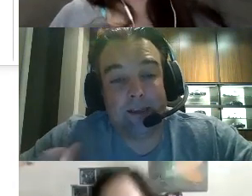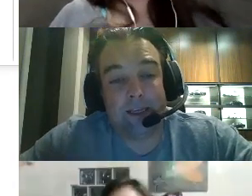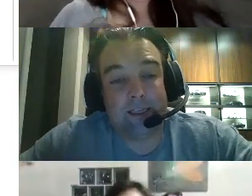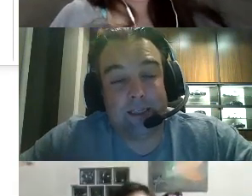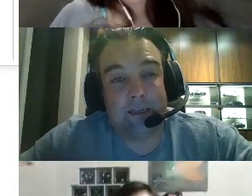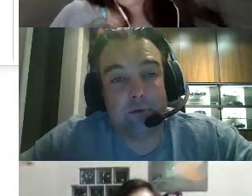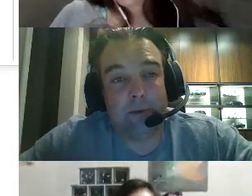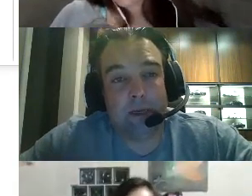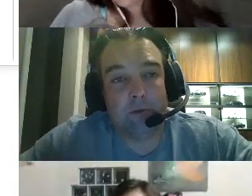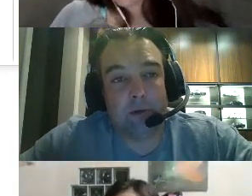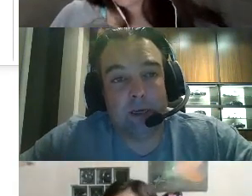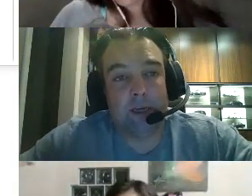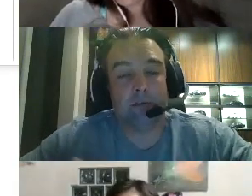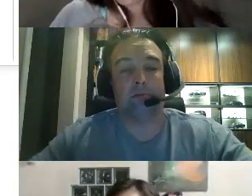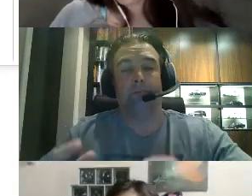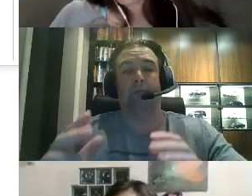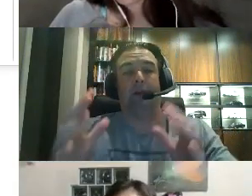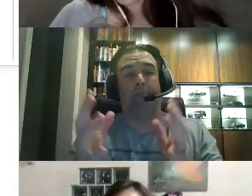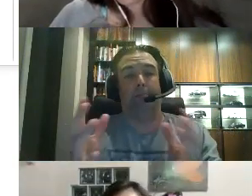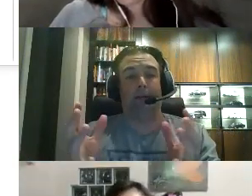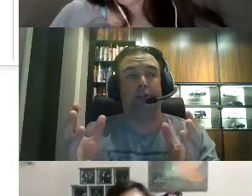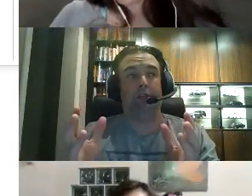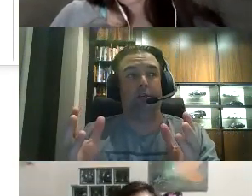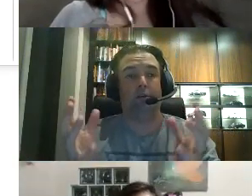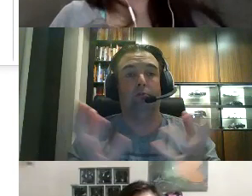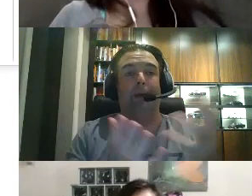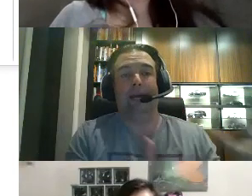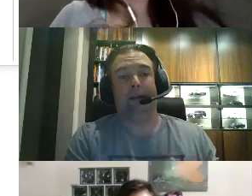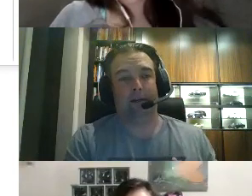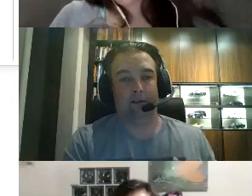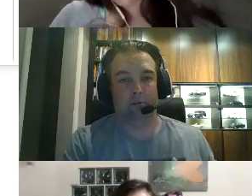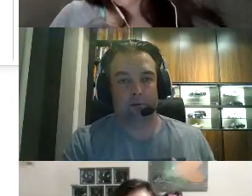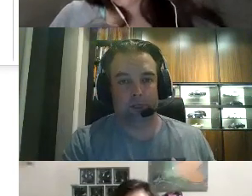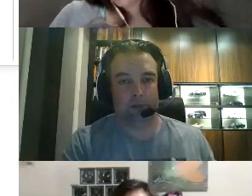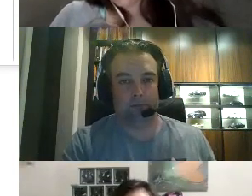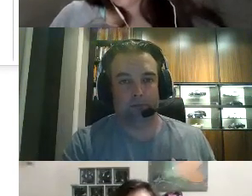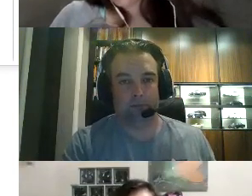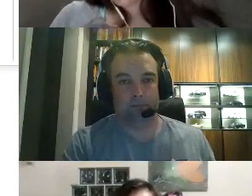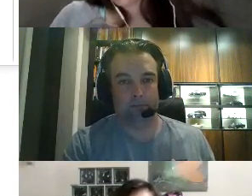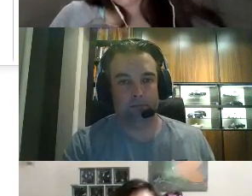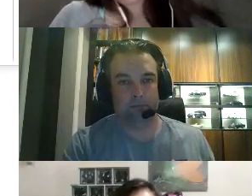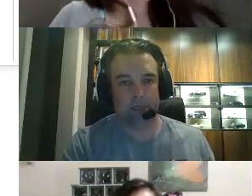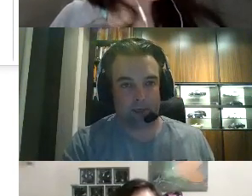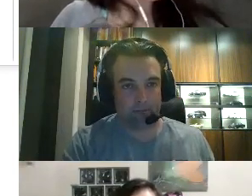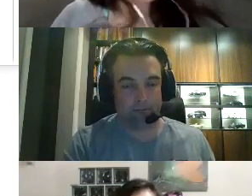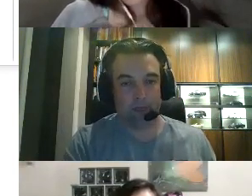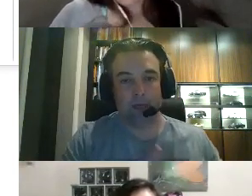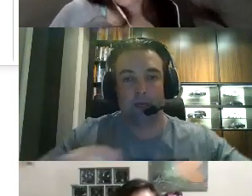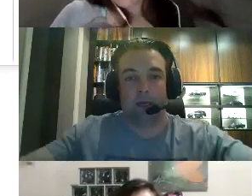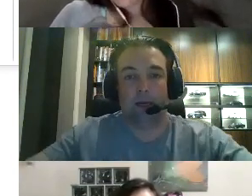Quarta, quinta e sexta é escoamento. O que é isso? É a parte numérica da hidrologia.